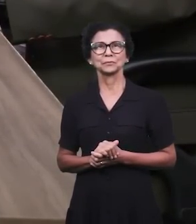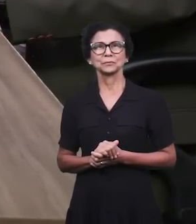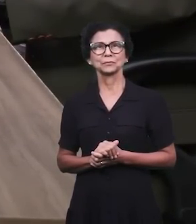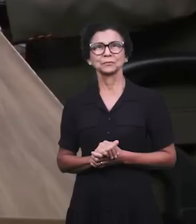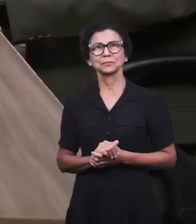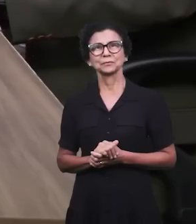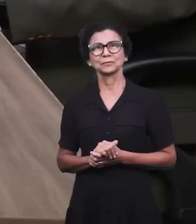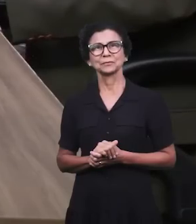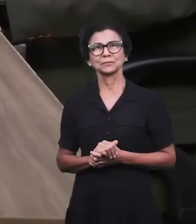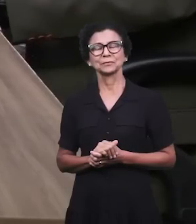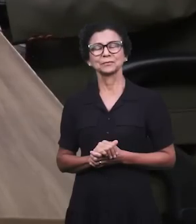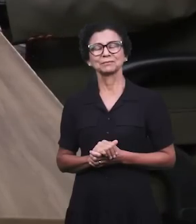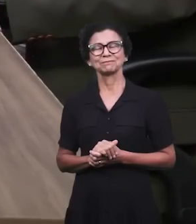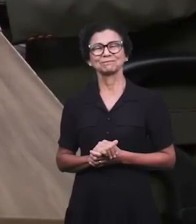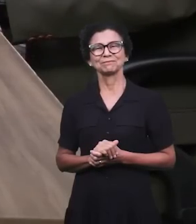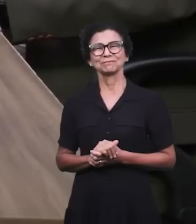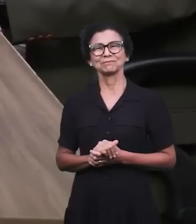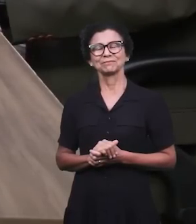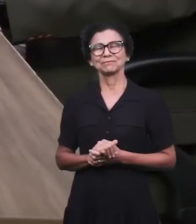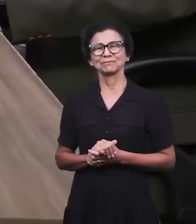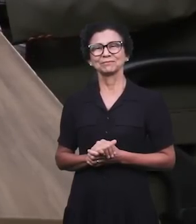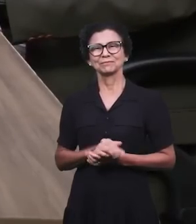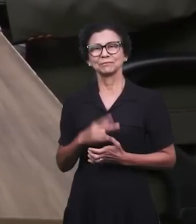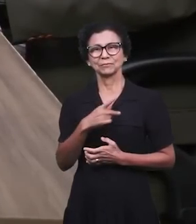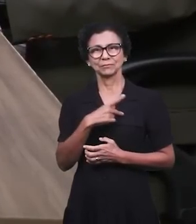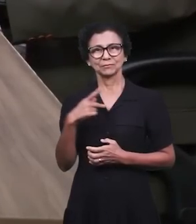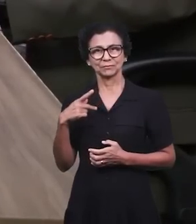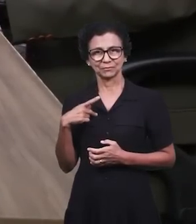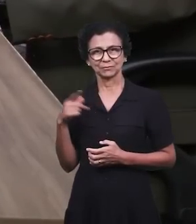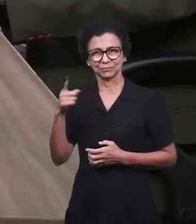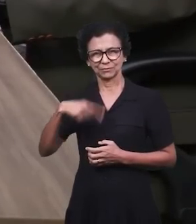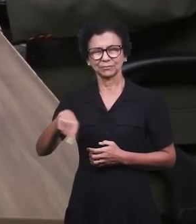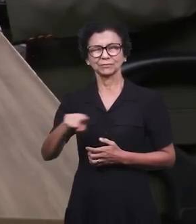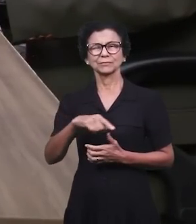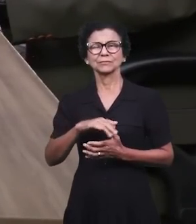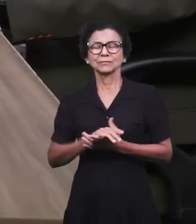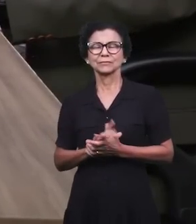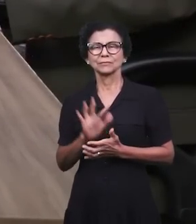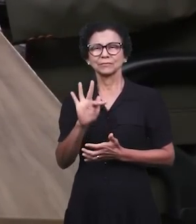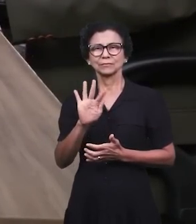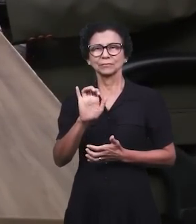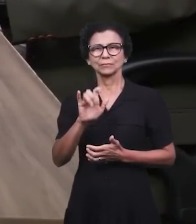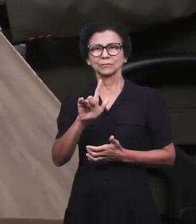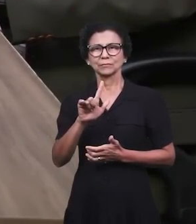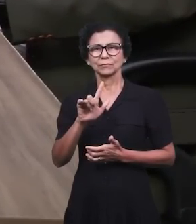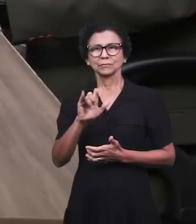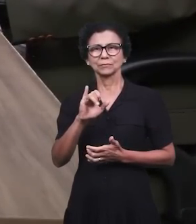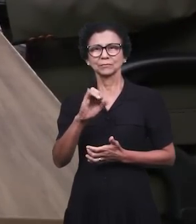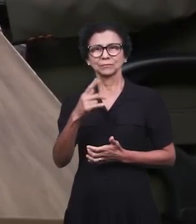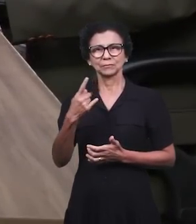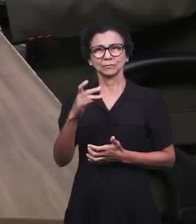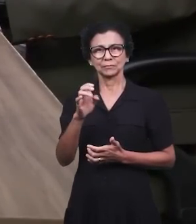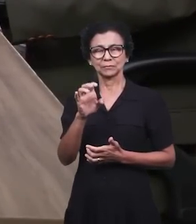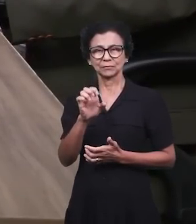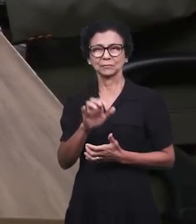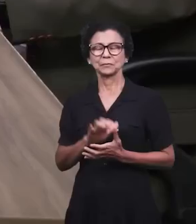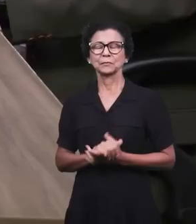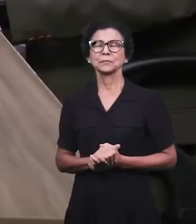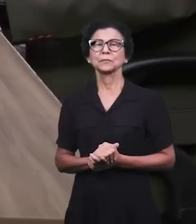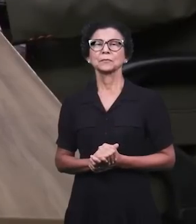seja bem-vindo. A paz do Senhor aos irmãos e também a todos os componentes da bancada. É uma alegria estar aqui com os irmãos,